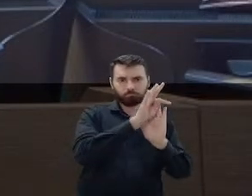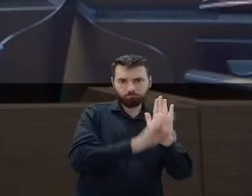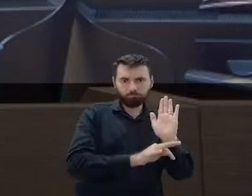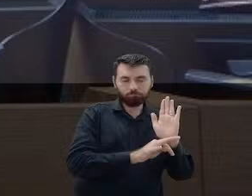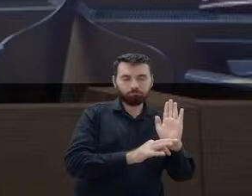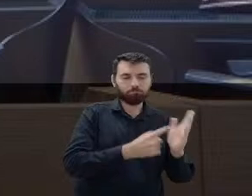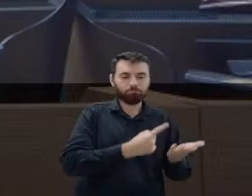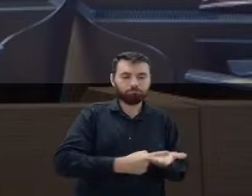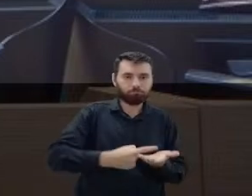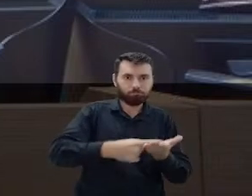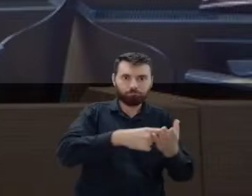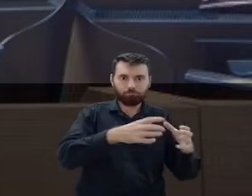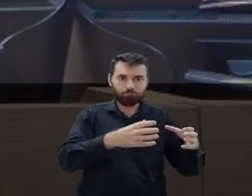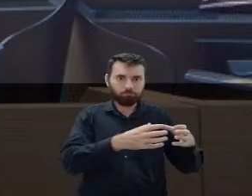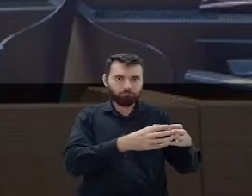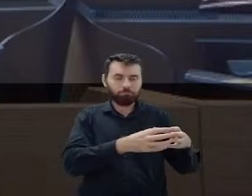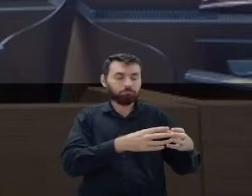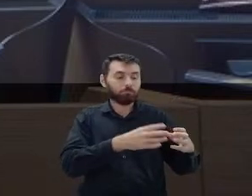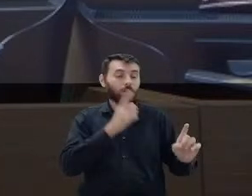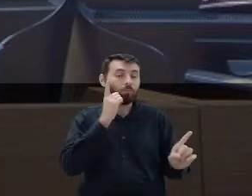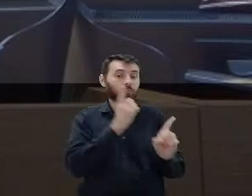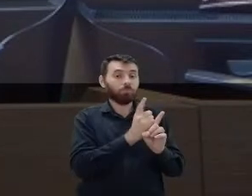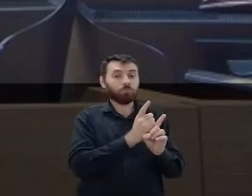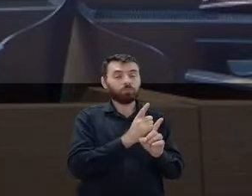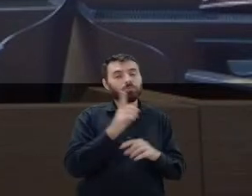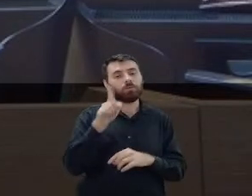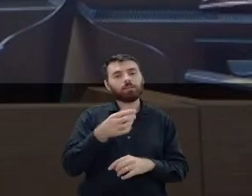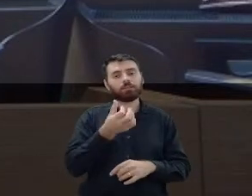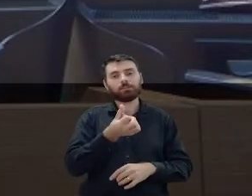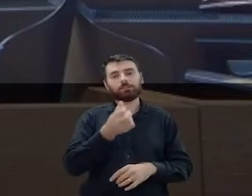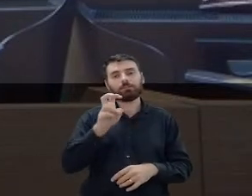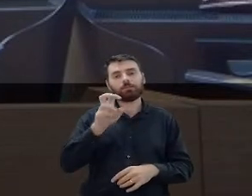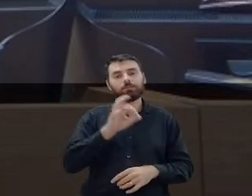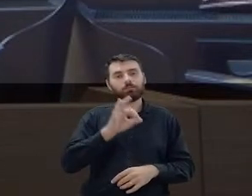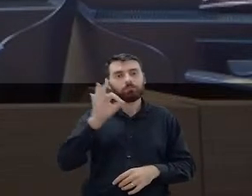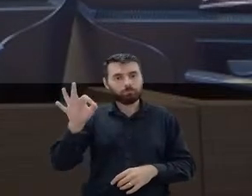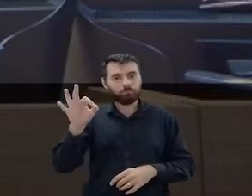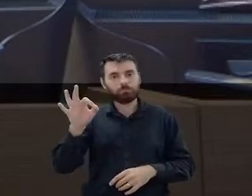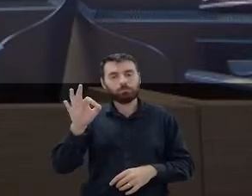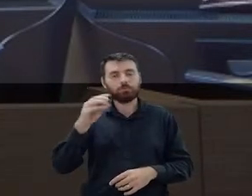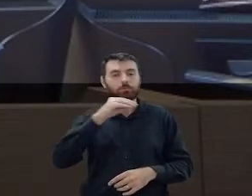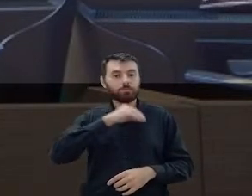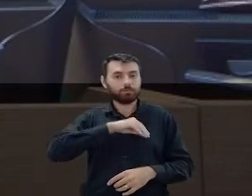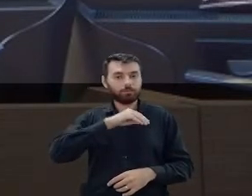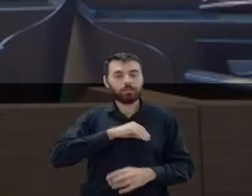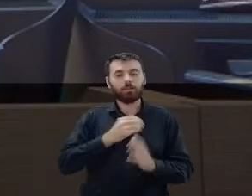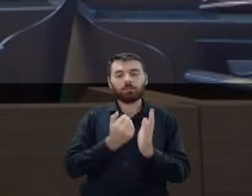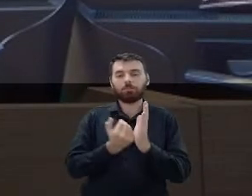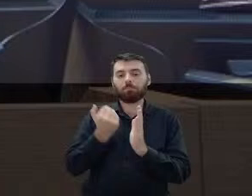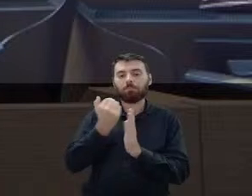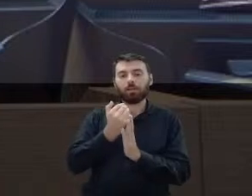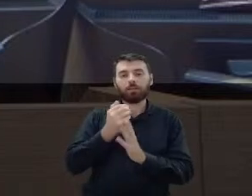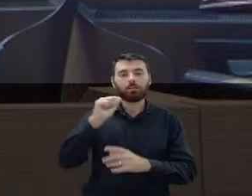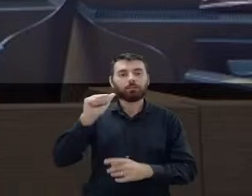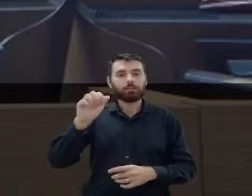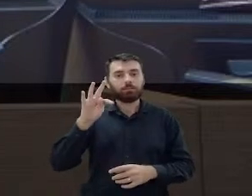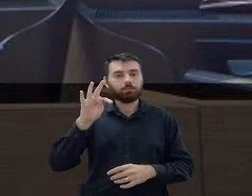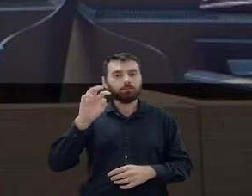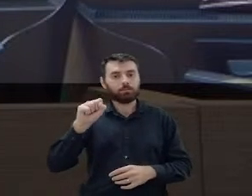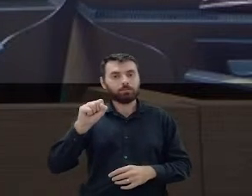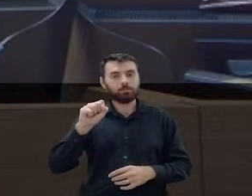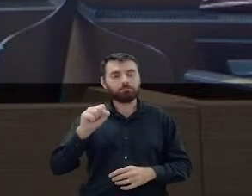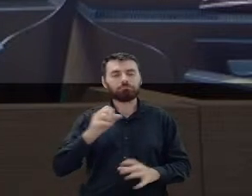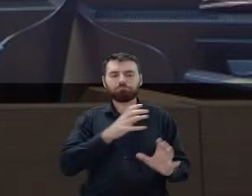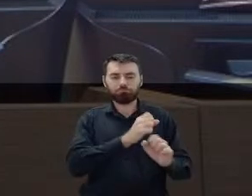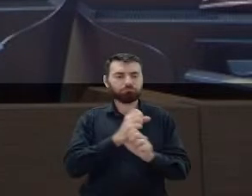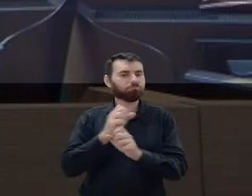é de 55% e que a base de cálculo é o salário acrescido do ATS, o que foi obedecido nos